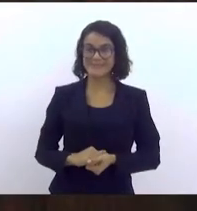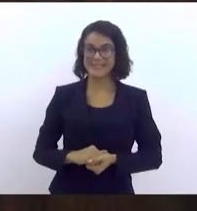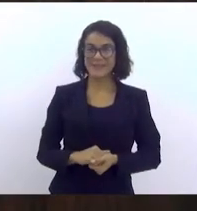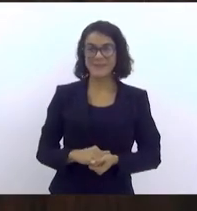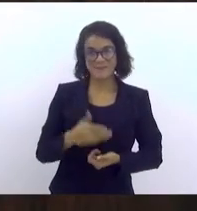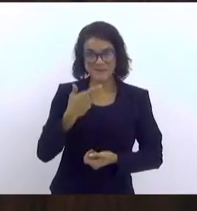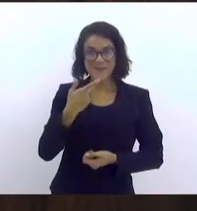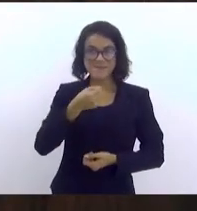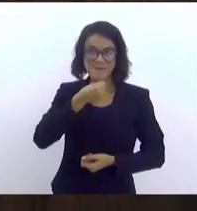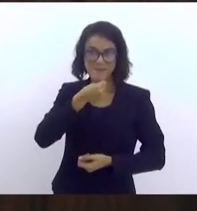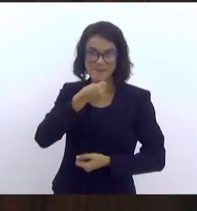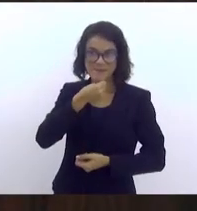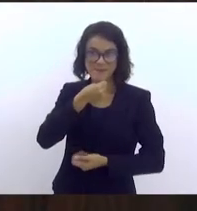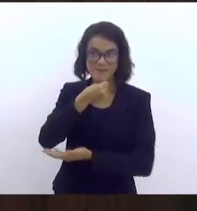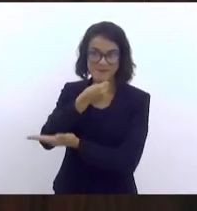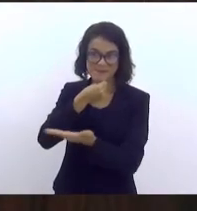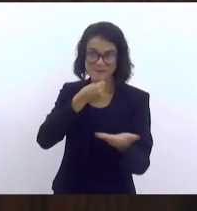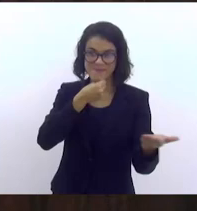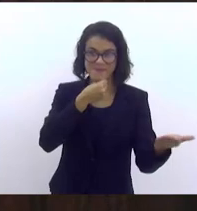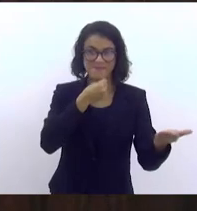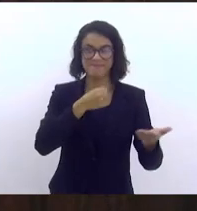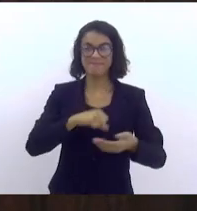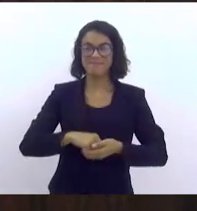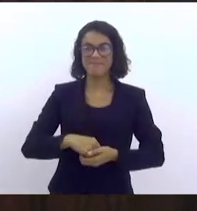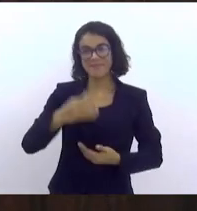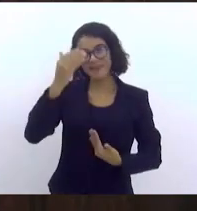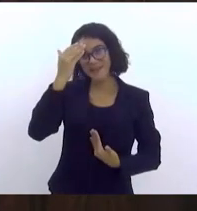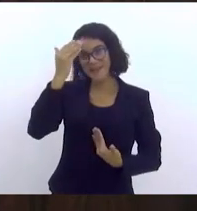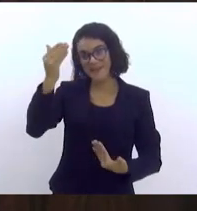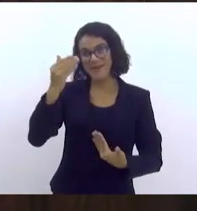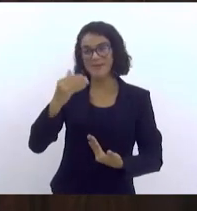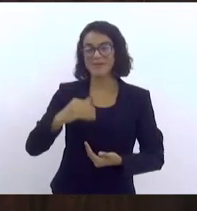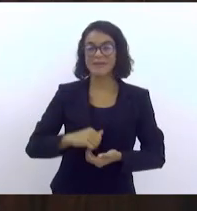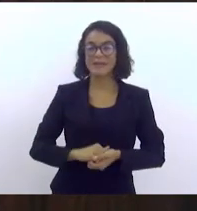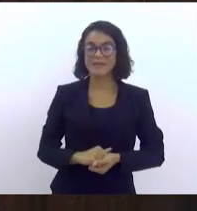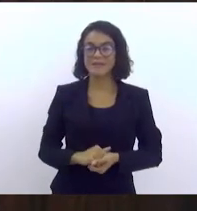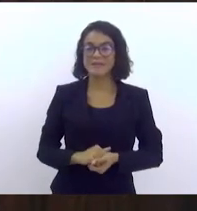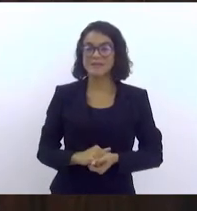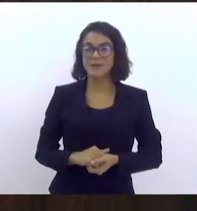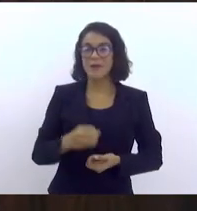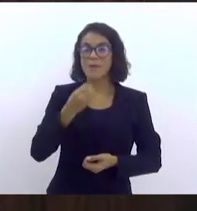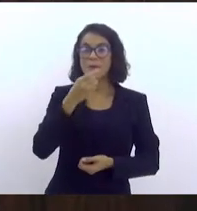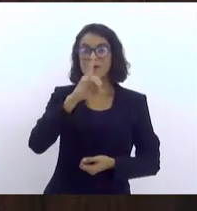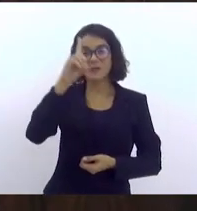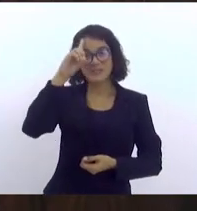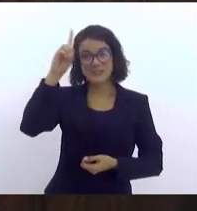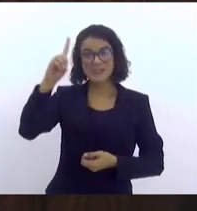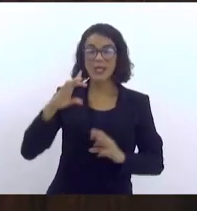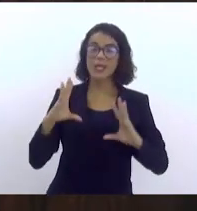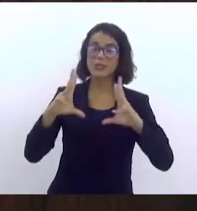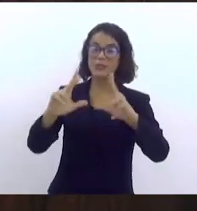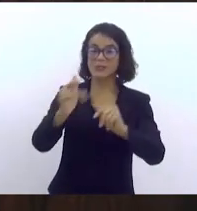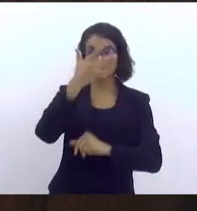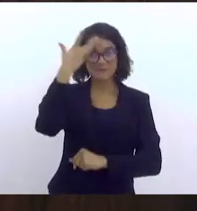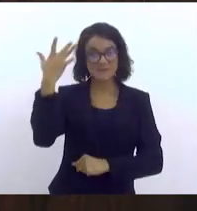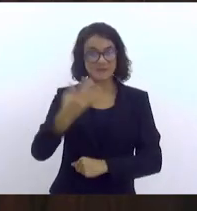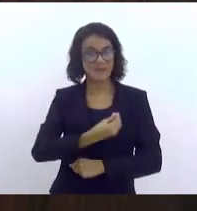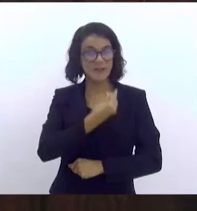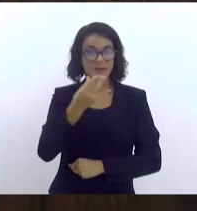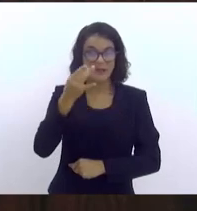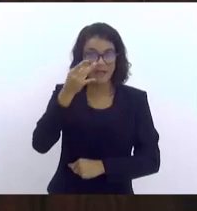as boas-vindas aí para todos os presentes obrigada maninha Bom dia a todas as pessoas presentes